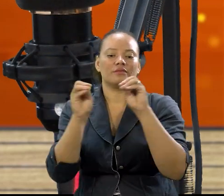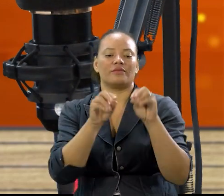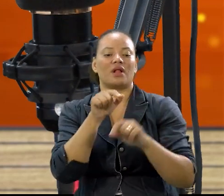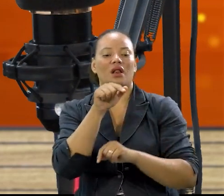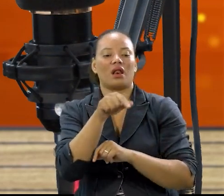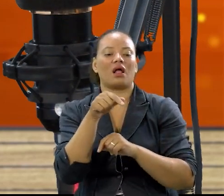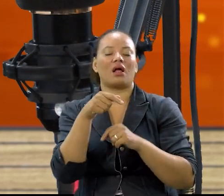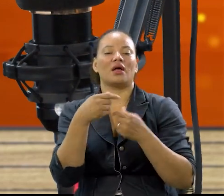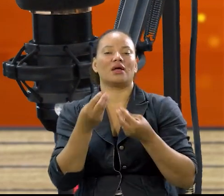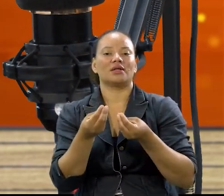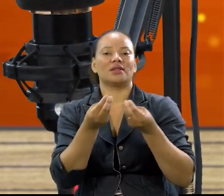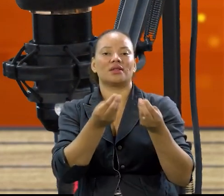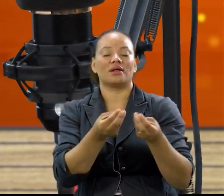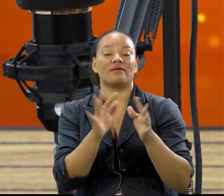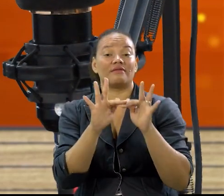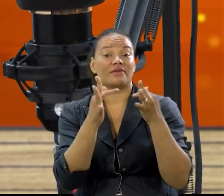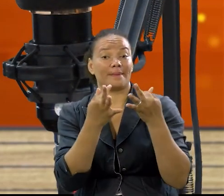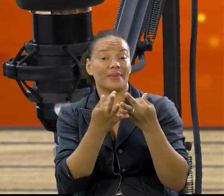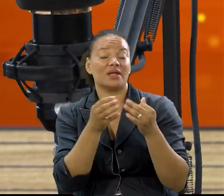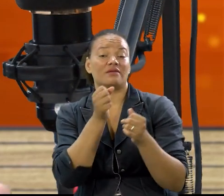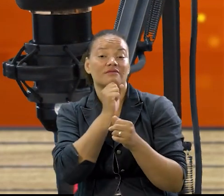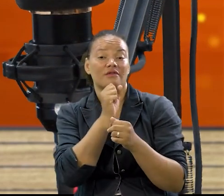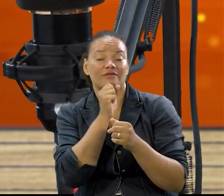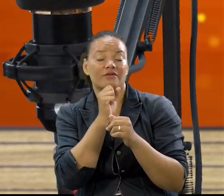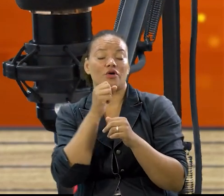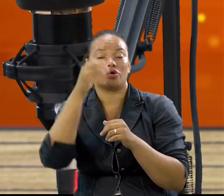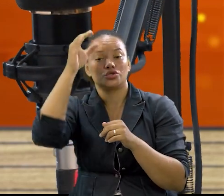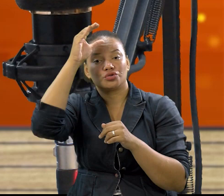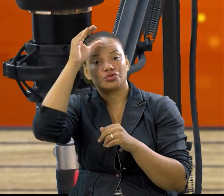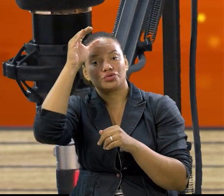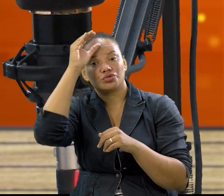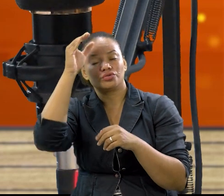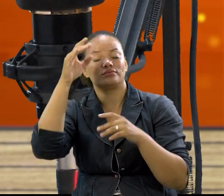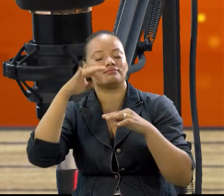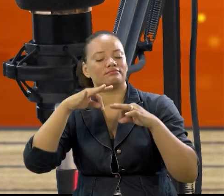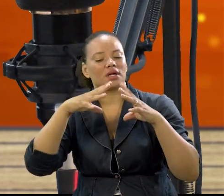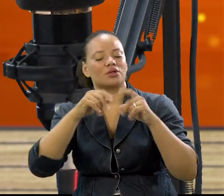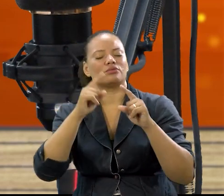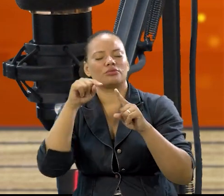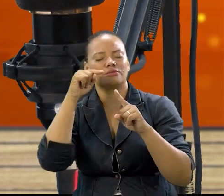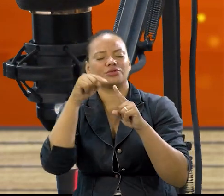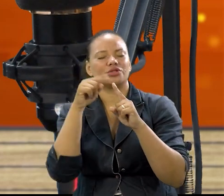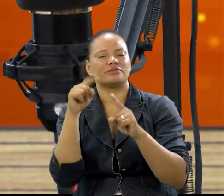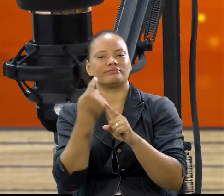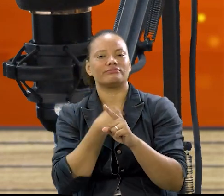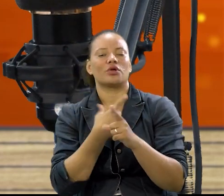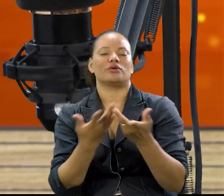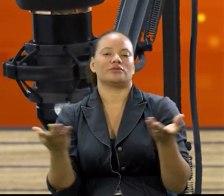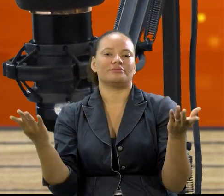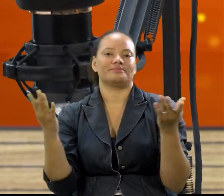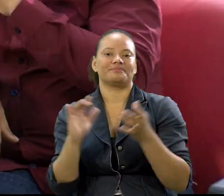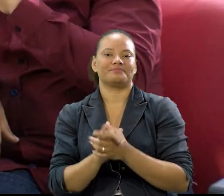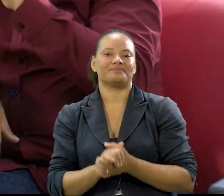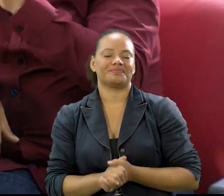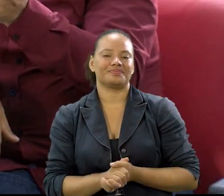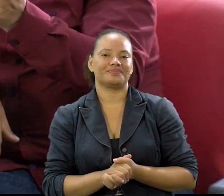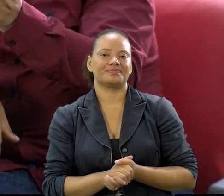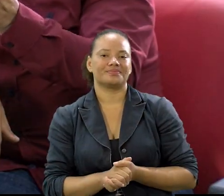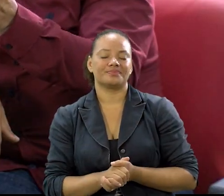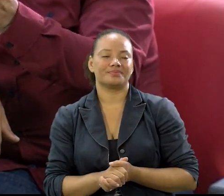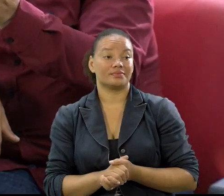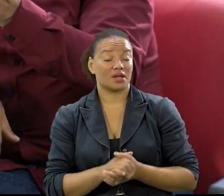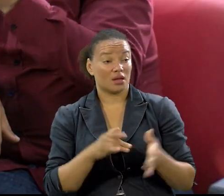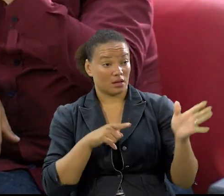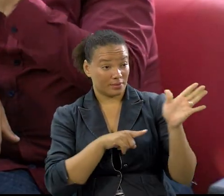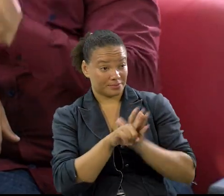irmãos em casa para seus avós para seus tios né esse é o grande objetivo que a gente trabal eu não vou te perguntar vou